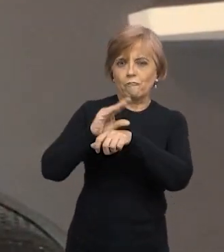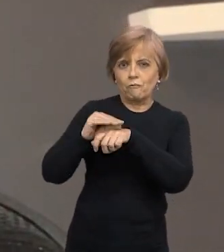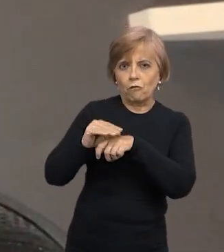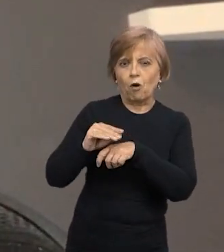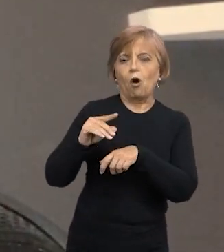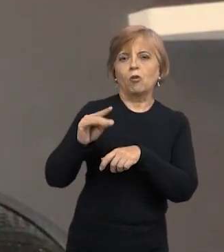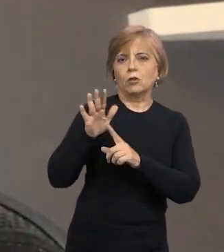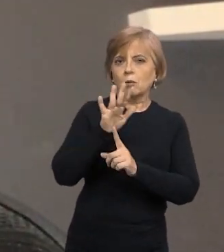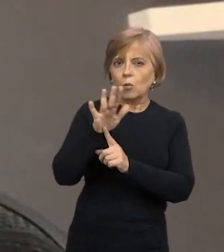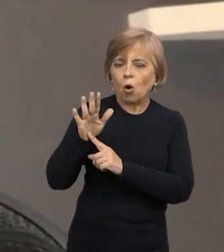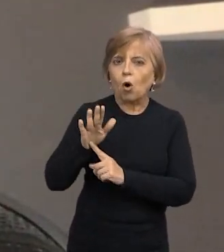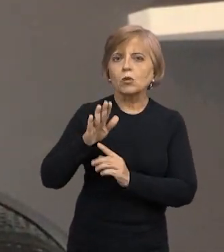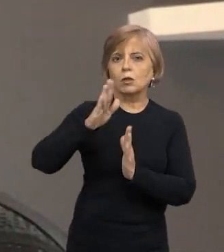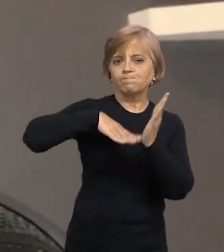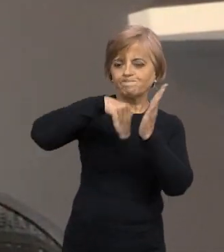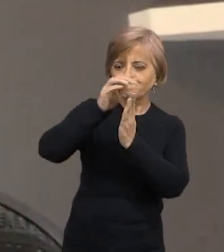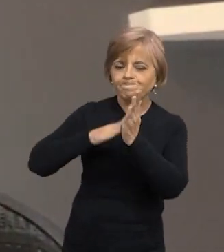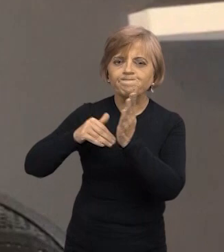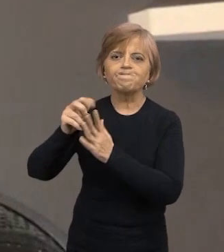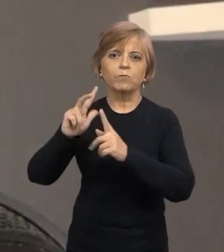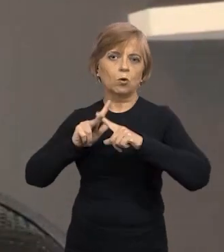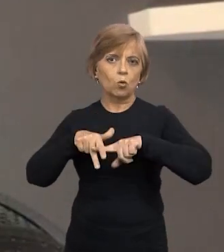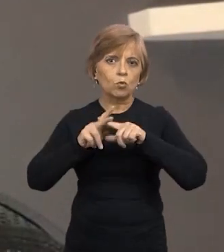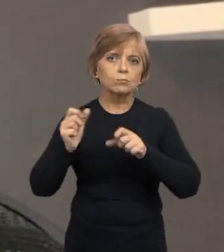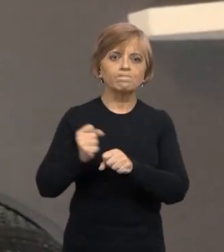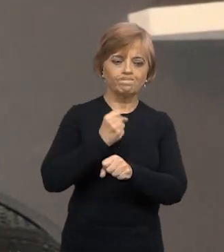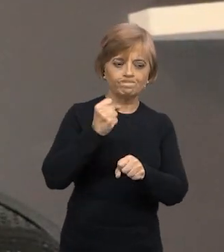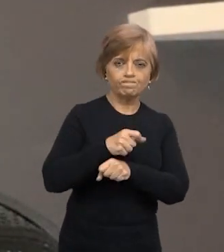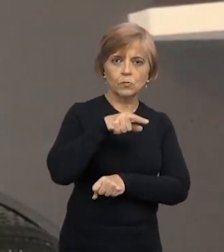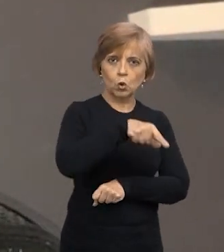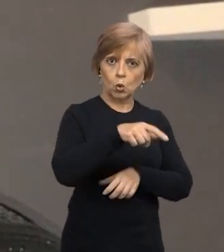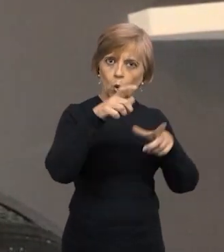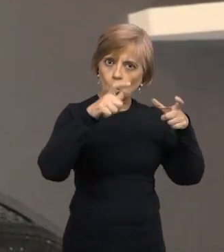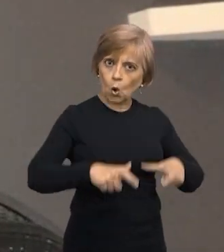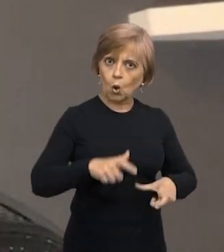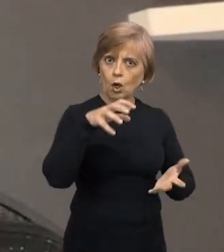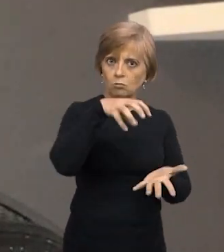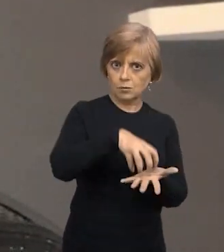obra realizada no local,